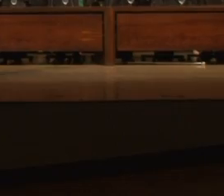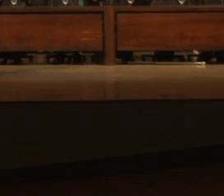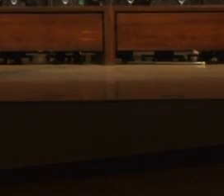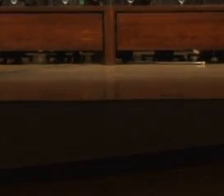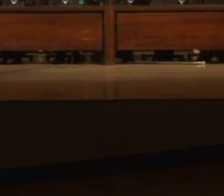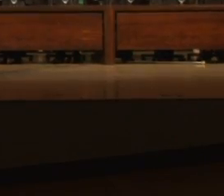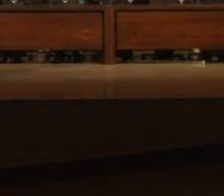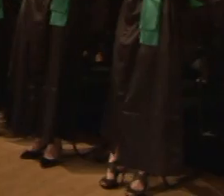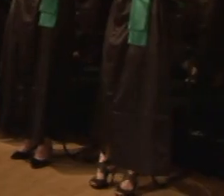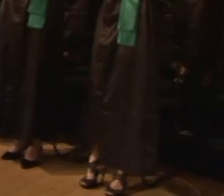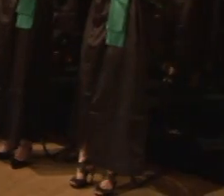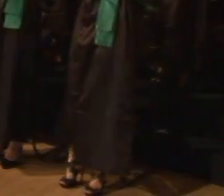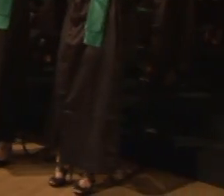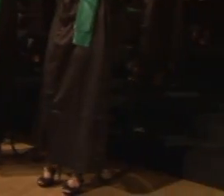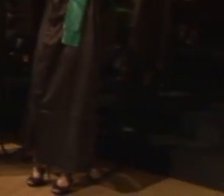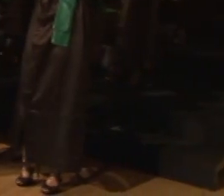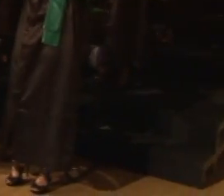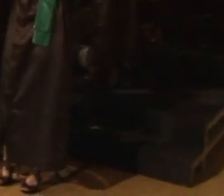Obrigado.